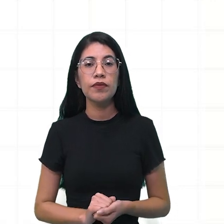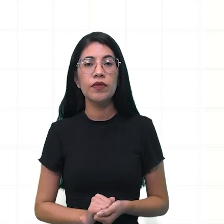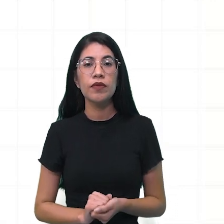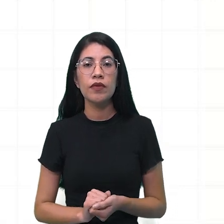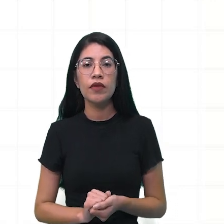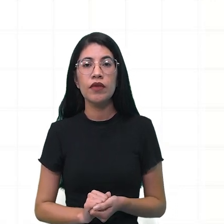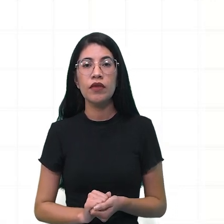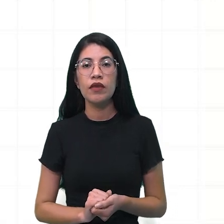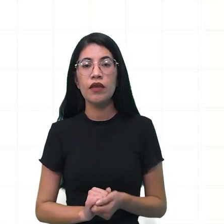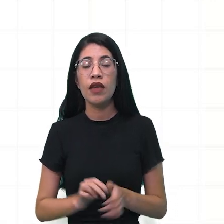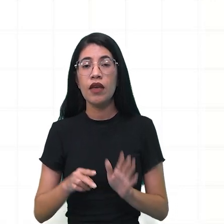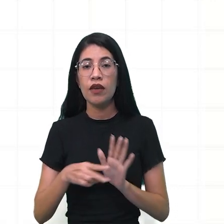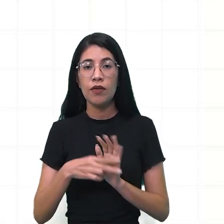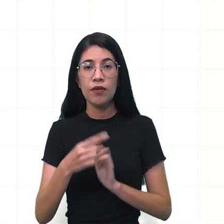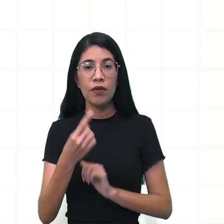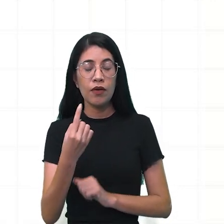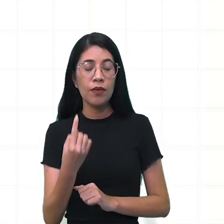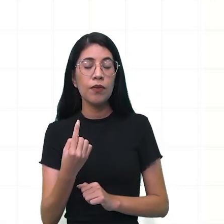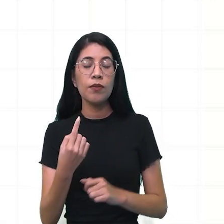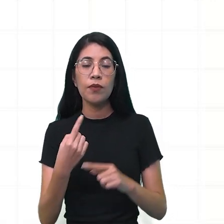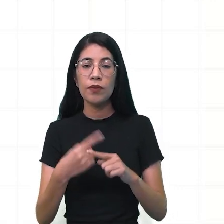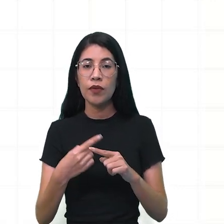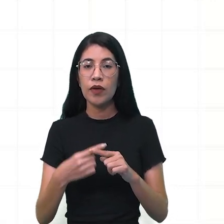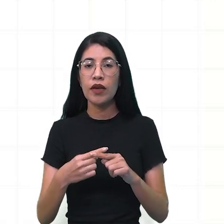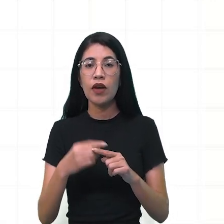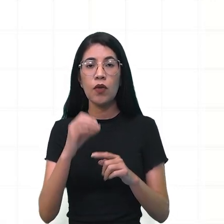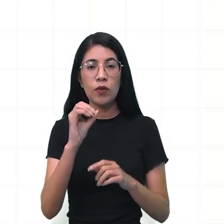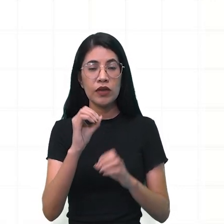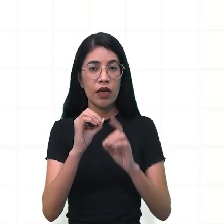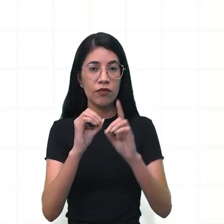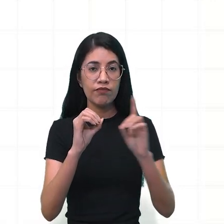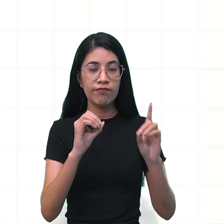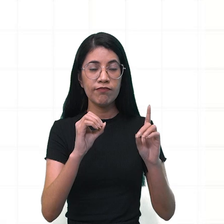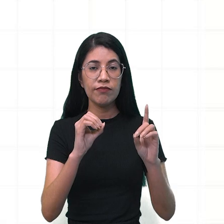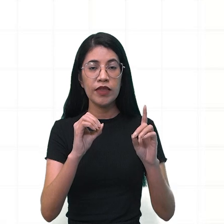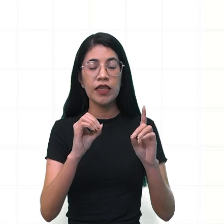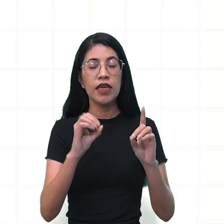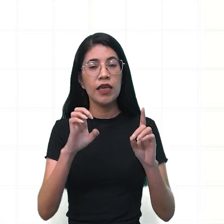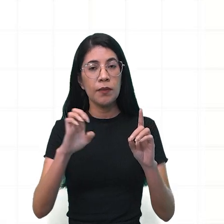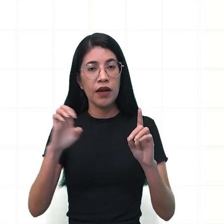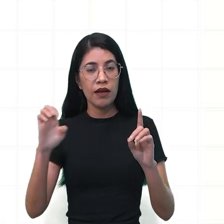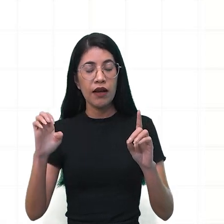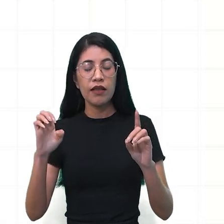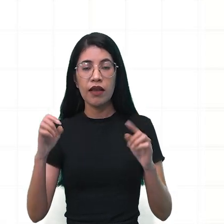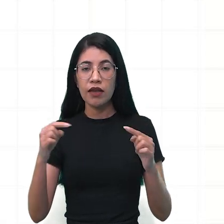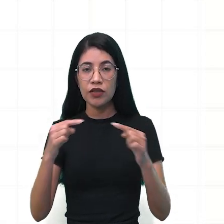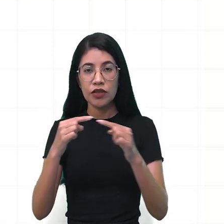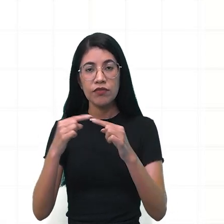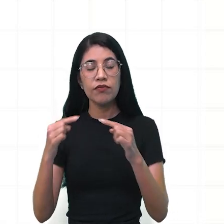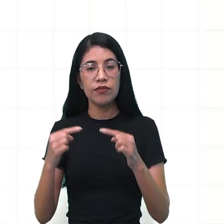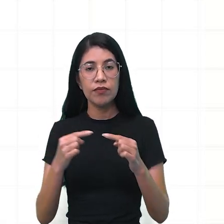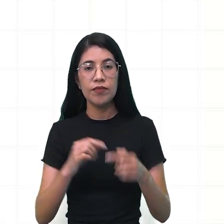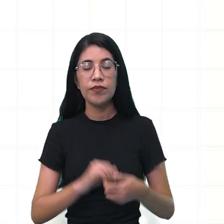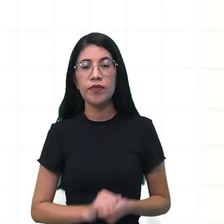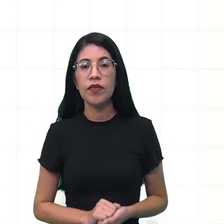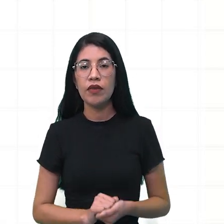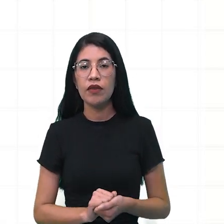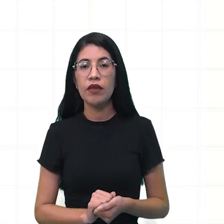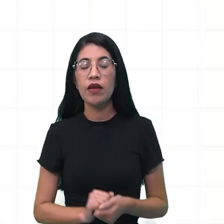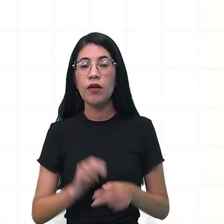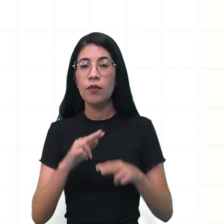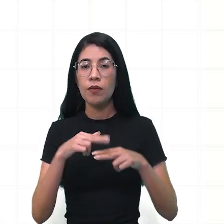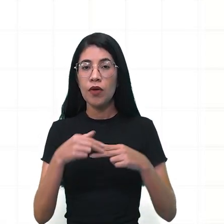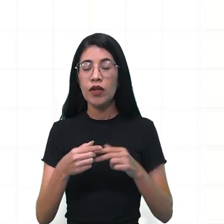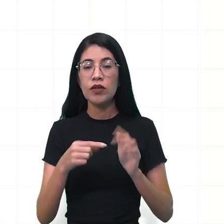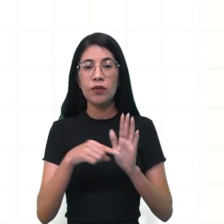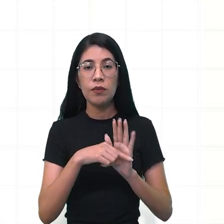Será o 1. Por quê? Porque eles estão na mesma distância aqui, ó, do zero. Tá certo? Por isso que eu digo que o oposto de menos